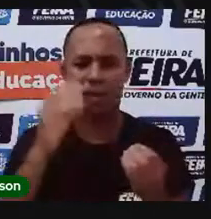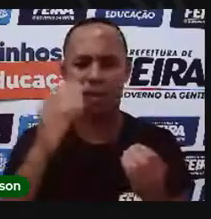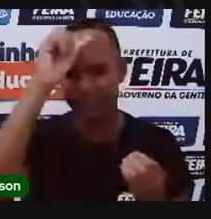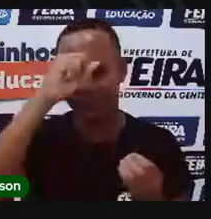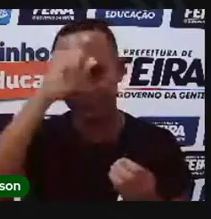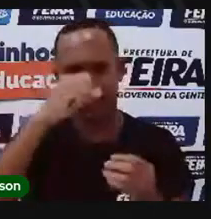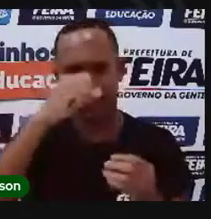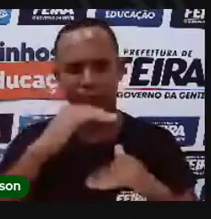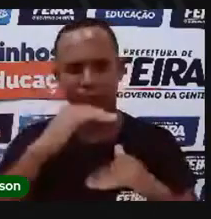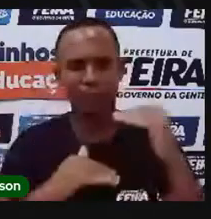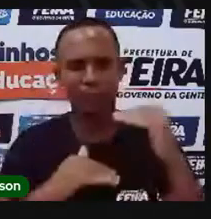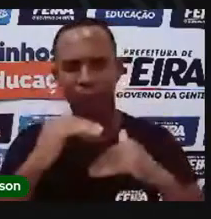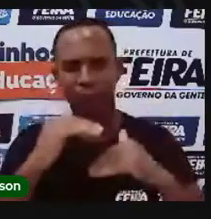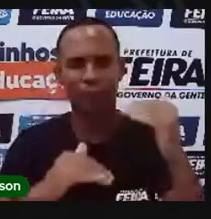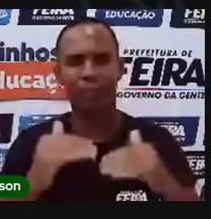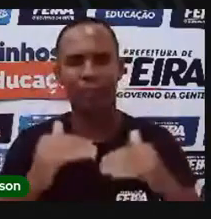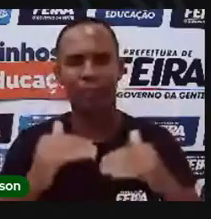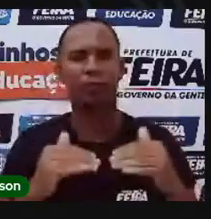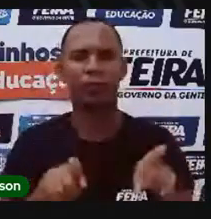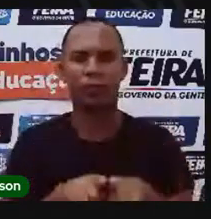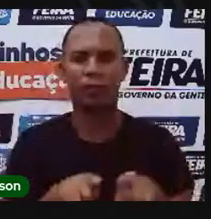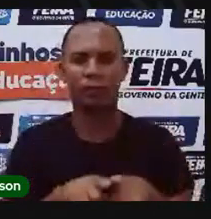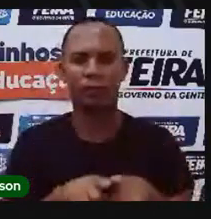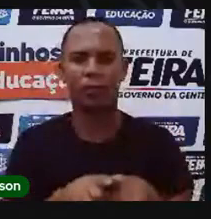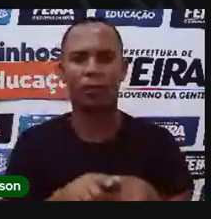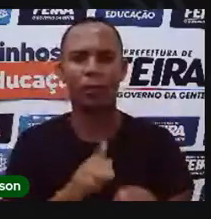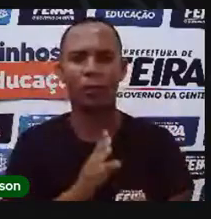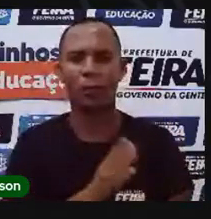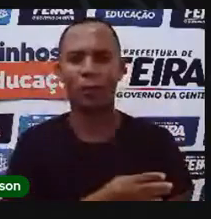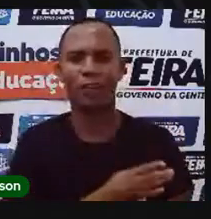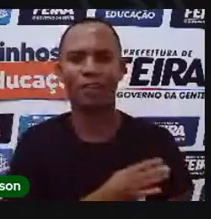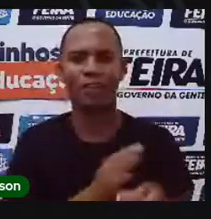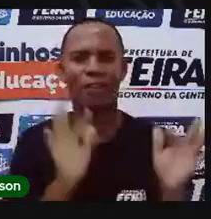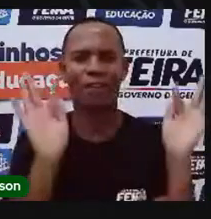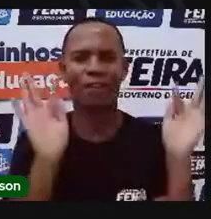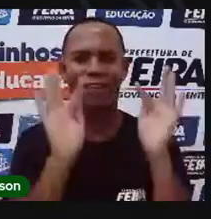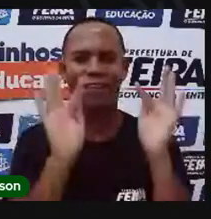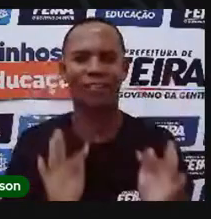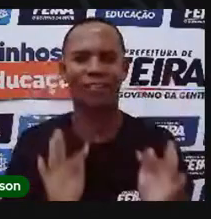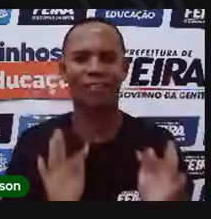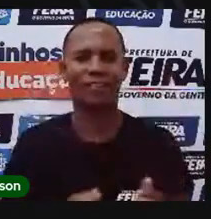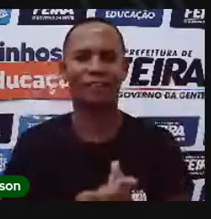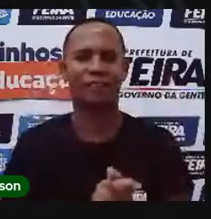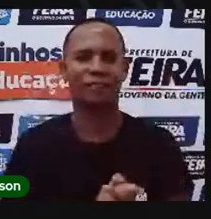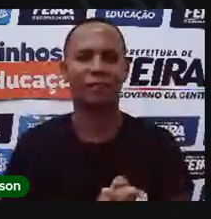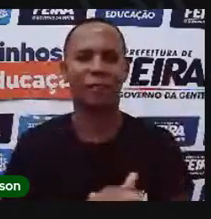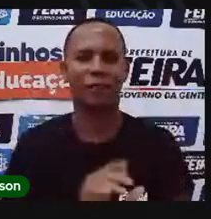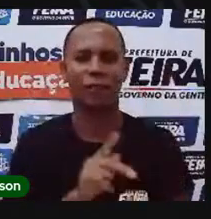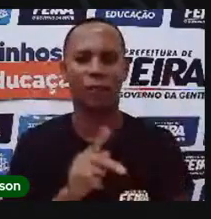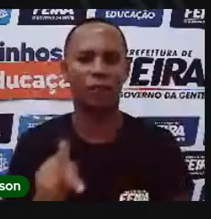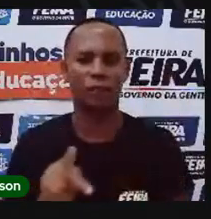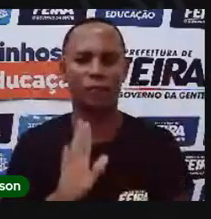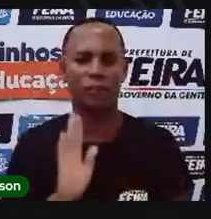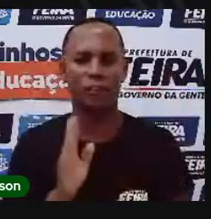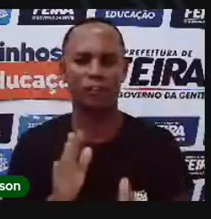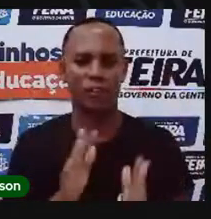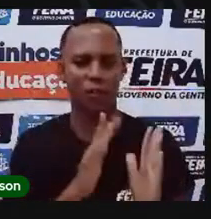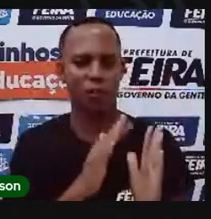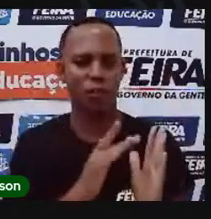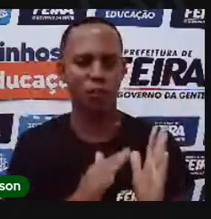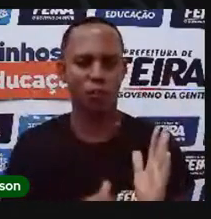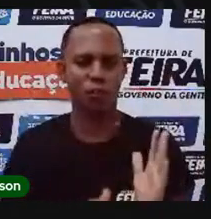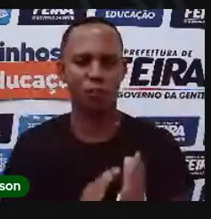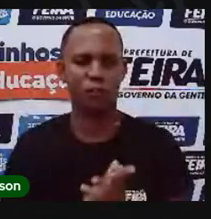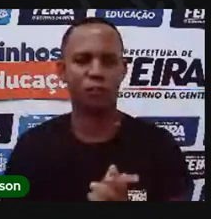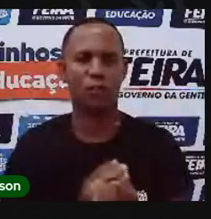com o desempenho de vocês. O coração chega, palpita. Vamos lá. Olha só, a Pró pintou aqui. E aí, o que que a gente faz? A